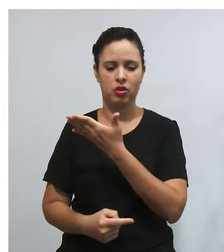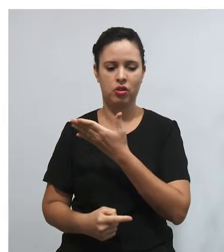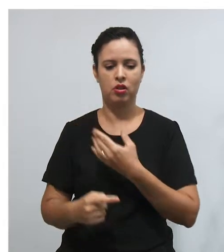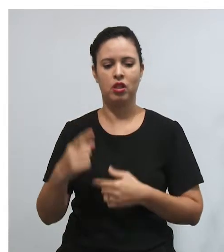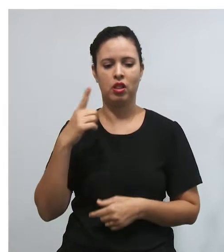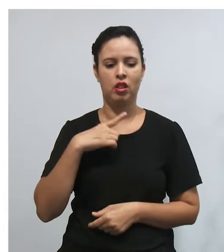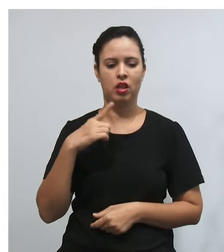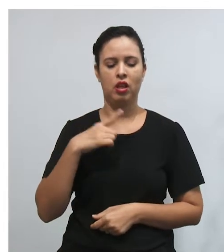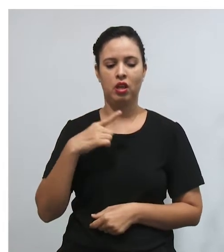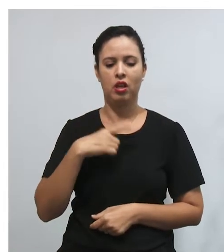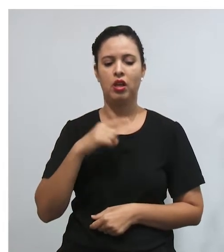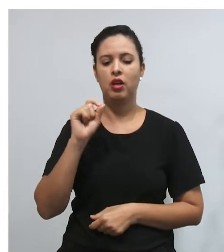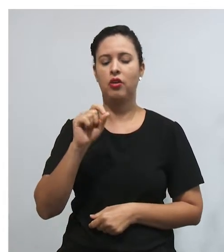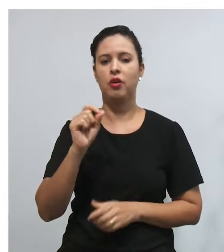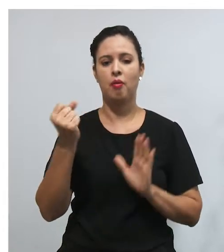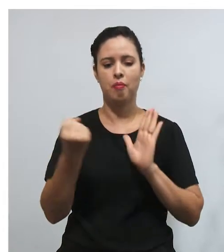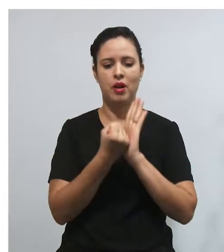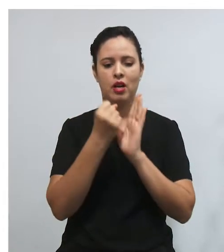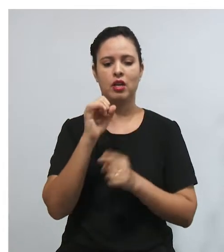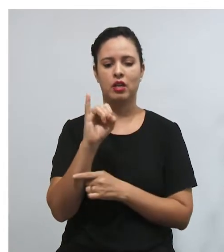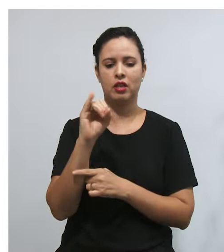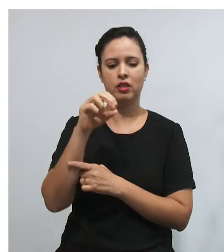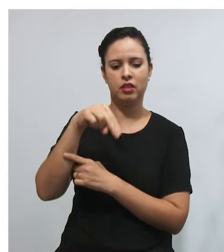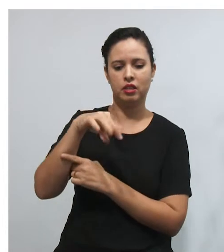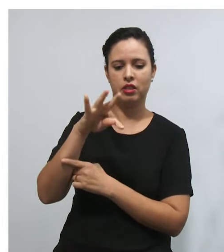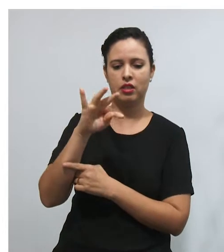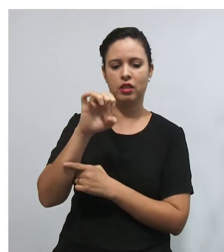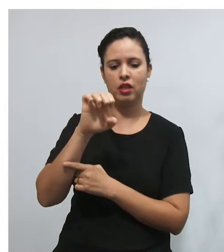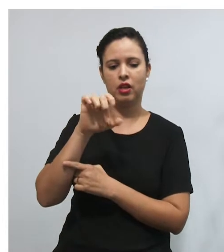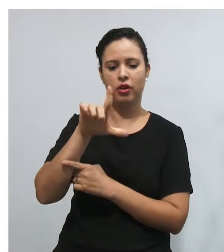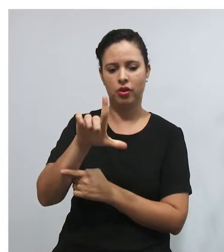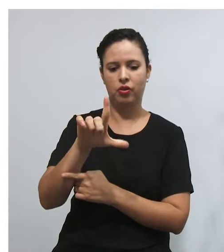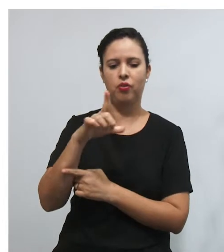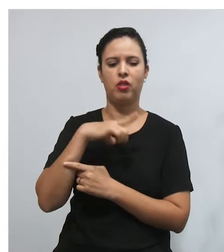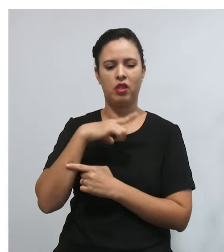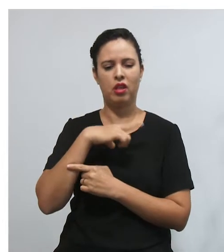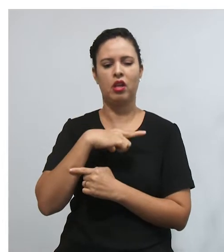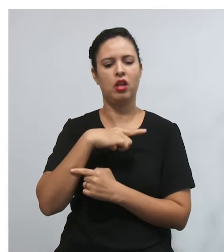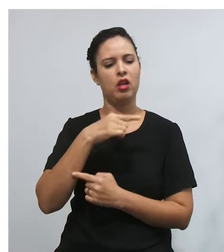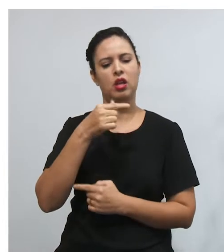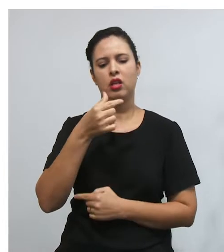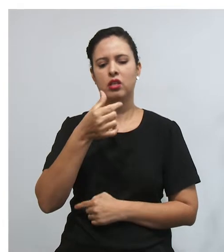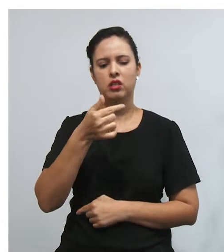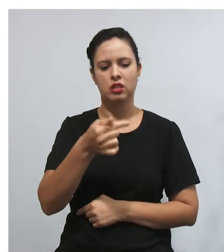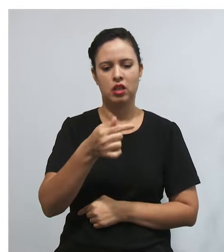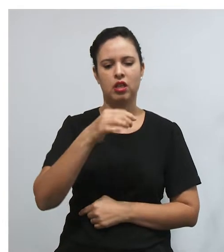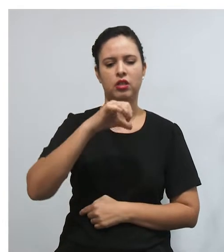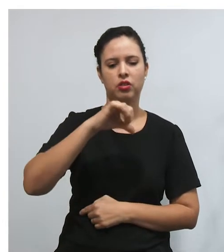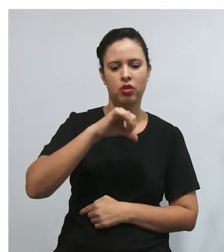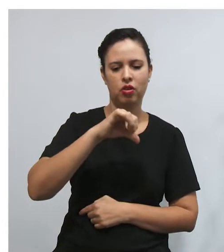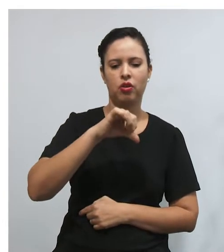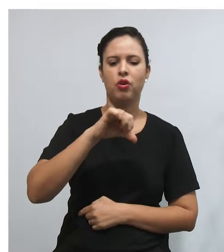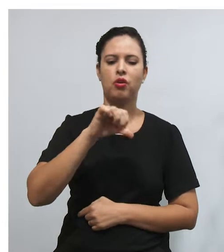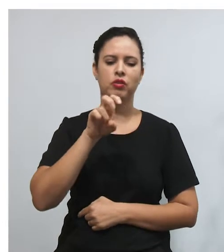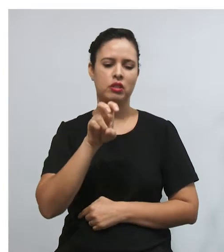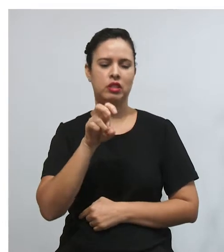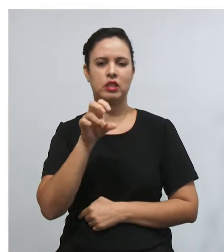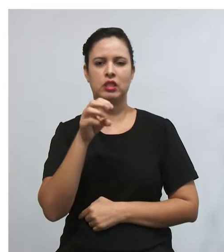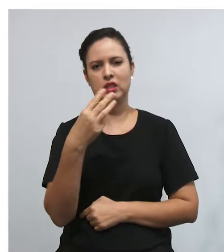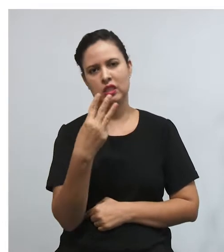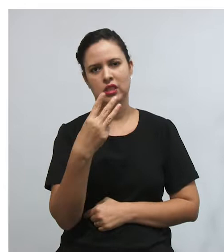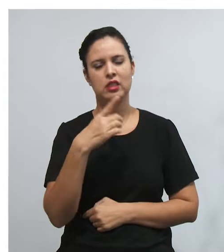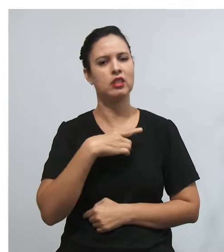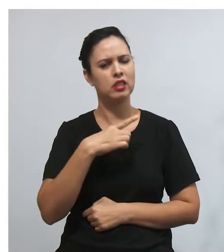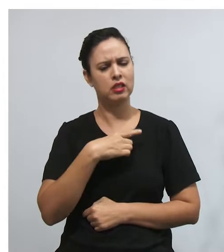i3, está aqui desse lado, o Core i5, o Core i7, o Core i9, né? Então nós temos